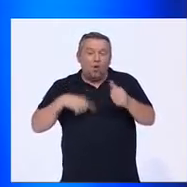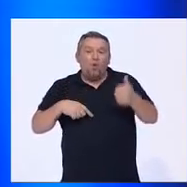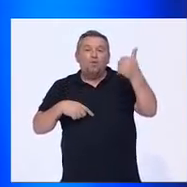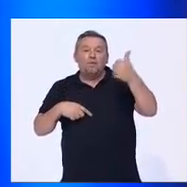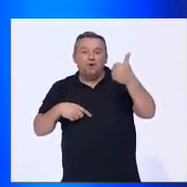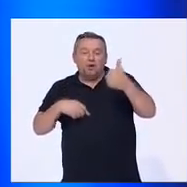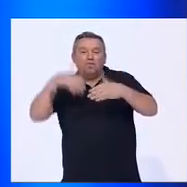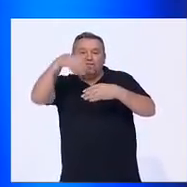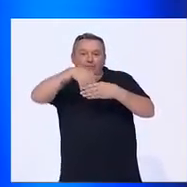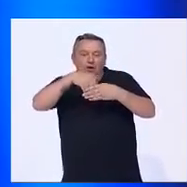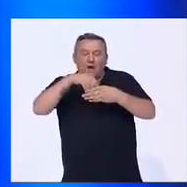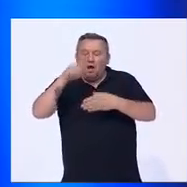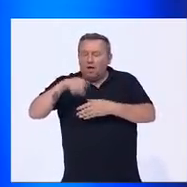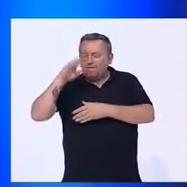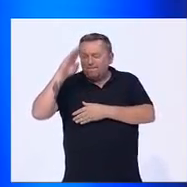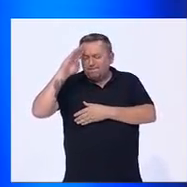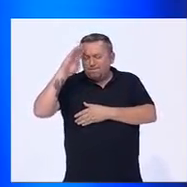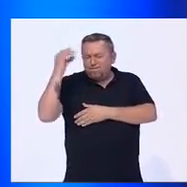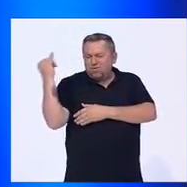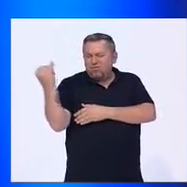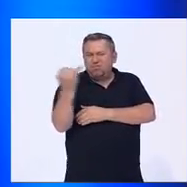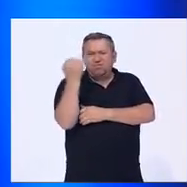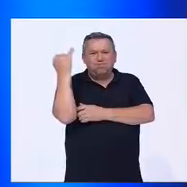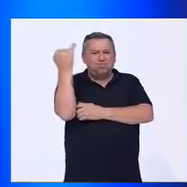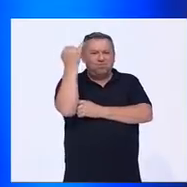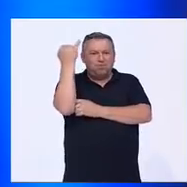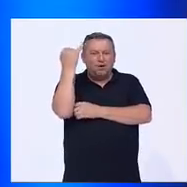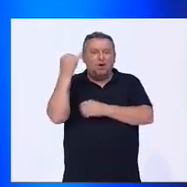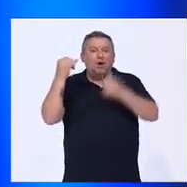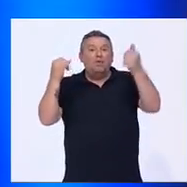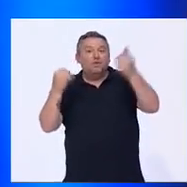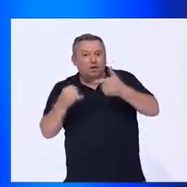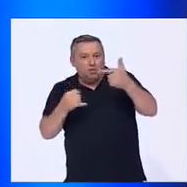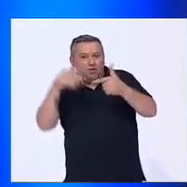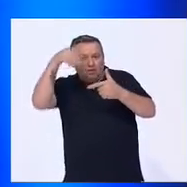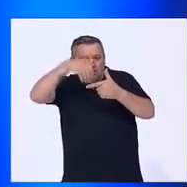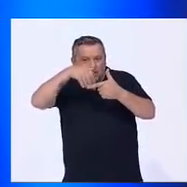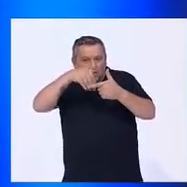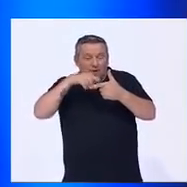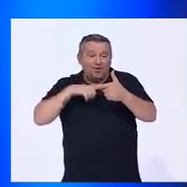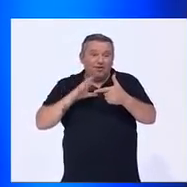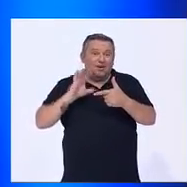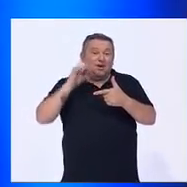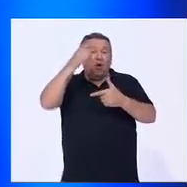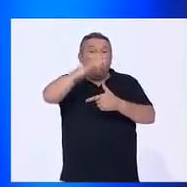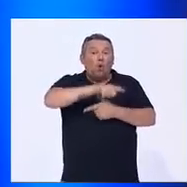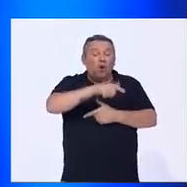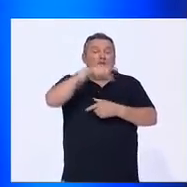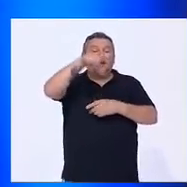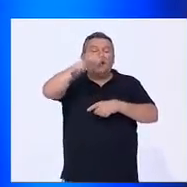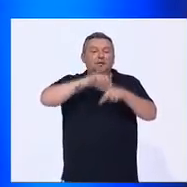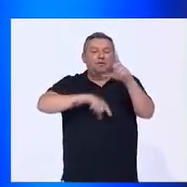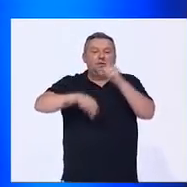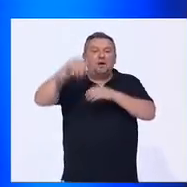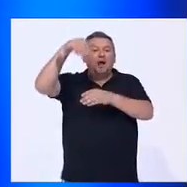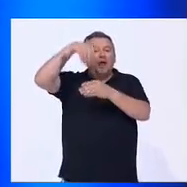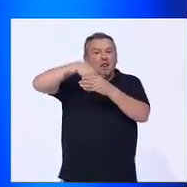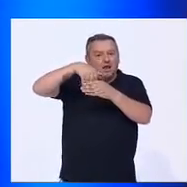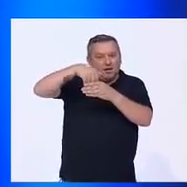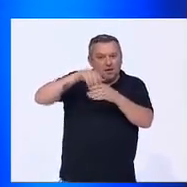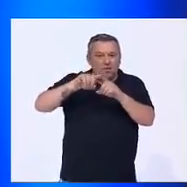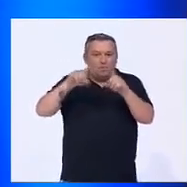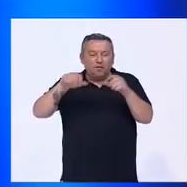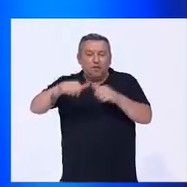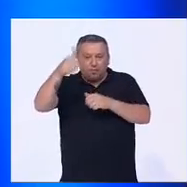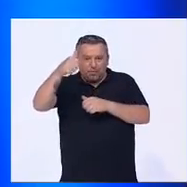é fundamental. É fundamental o primeiro turno. O segundo já é uma decisão relevante, é uma outra eleição. Mas o primeiro é que vai definir quem